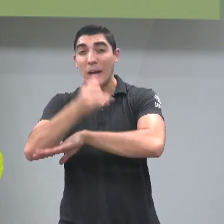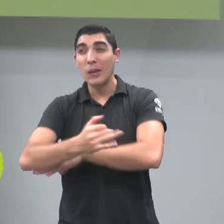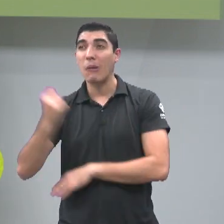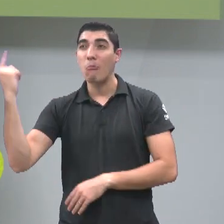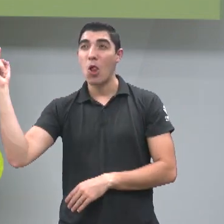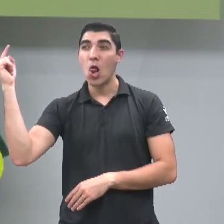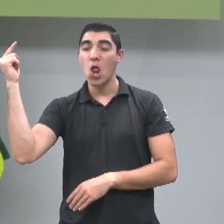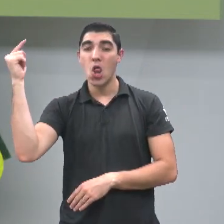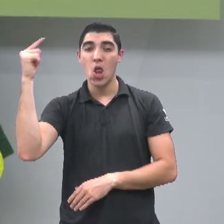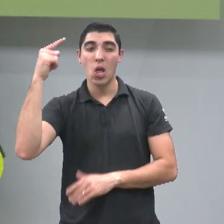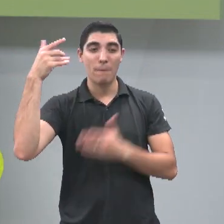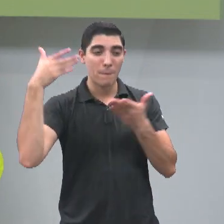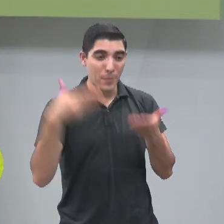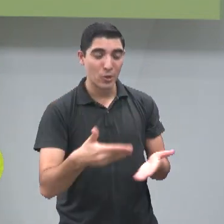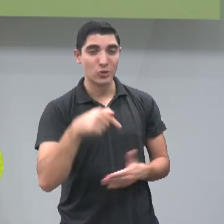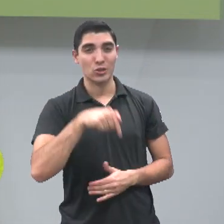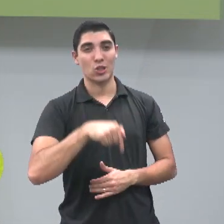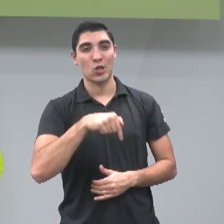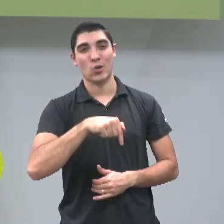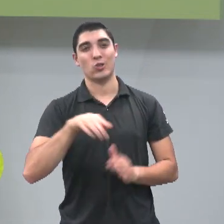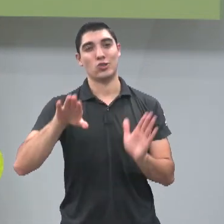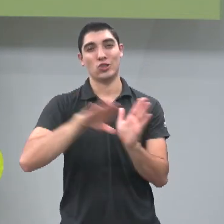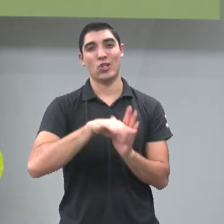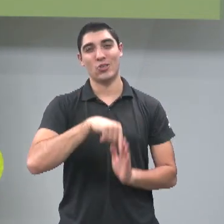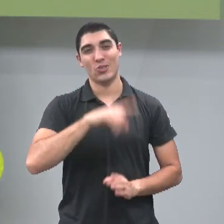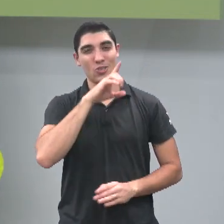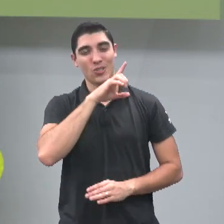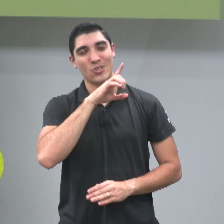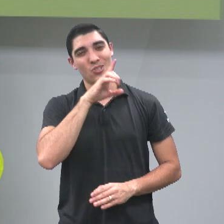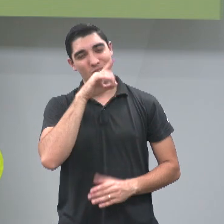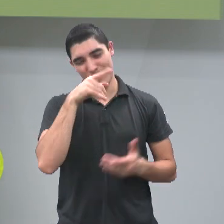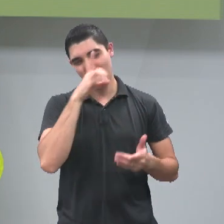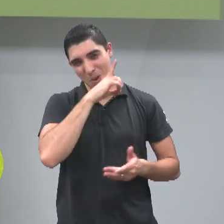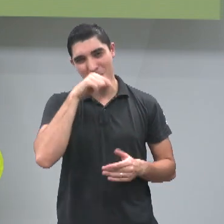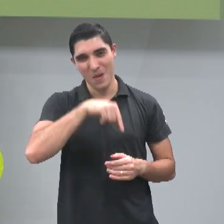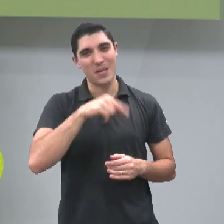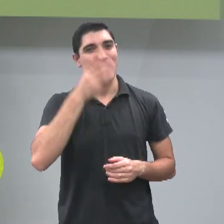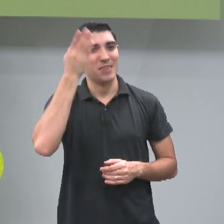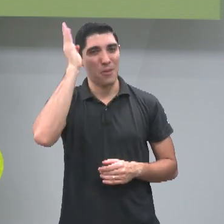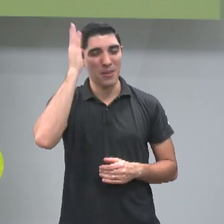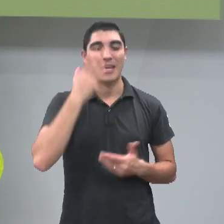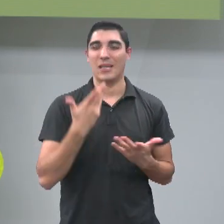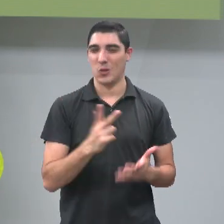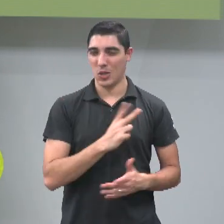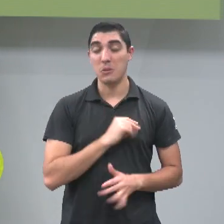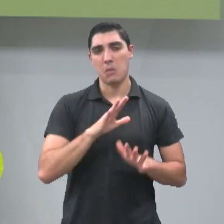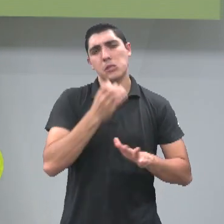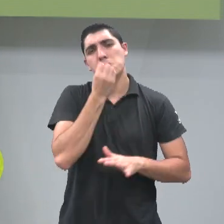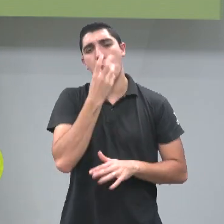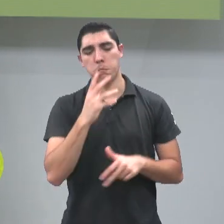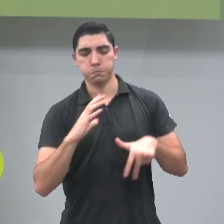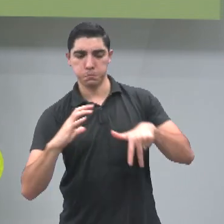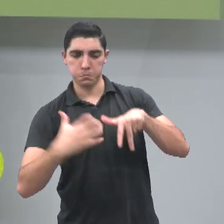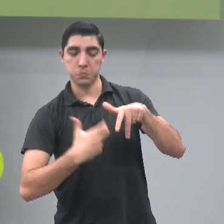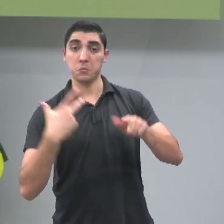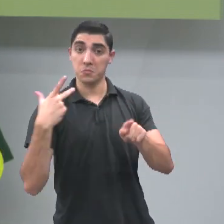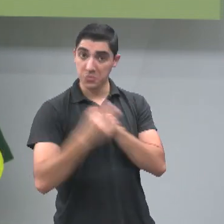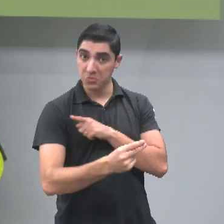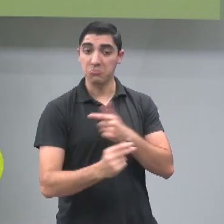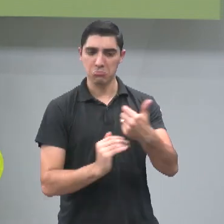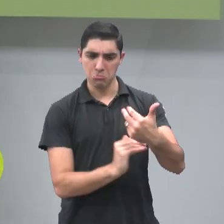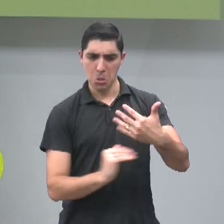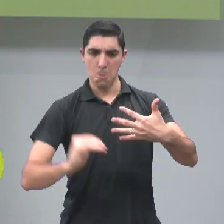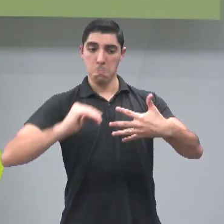Chegaram e tiveram que voltar depois com a cabeça inchada. Mas importante vitória do joseense. Joseense aí ocupando a parte de cima